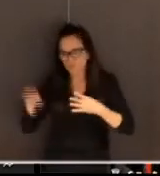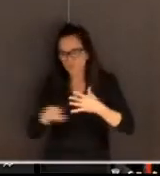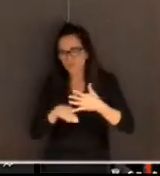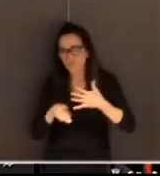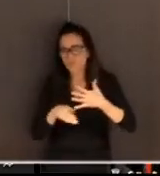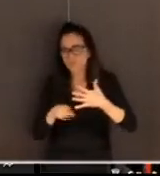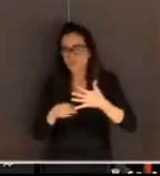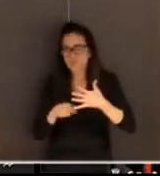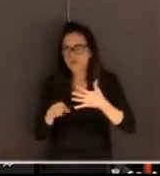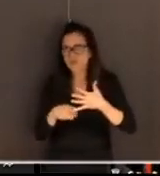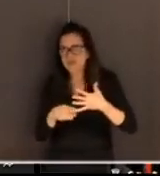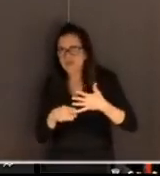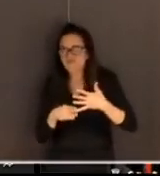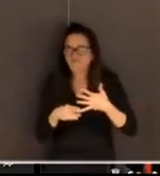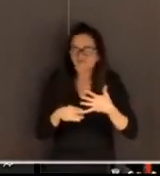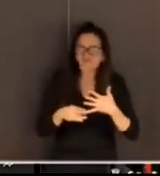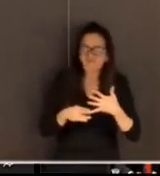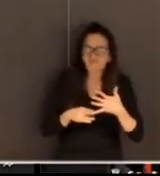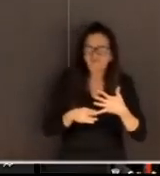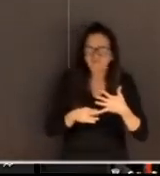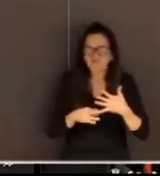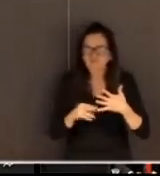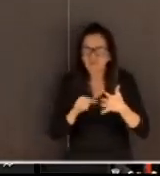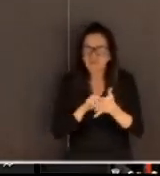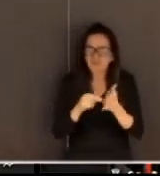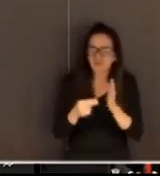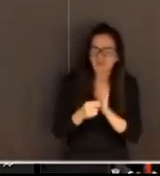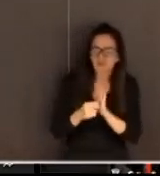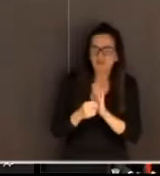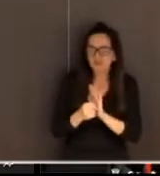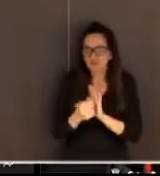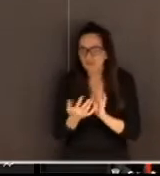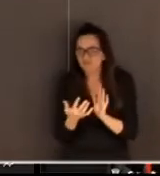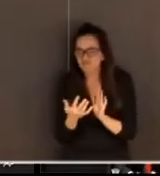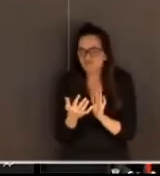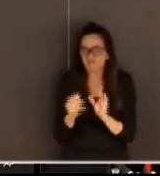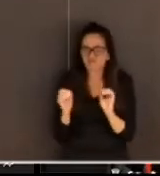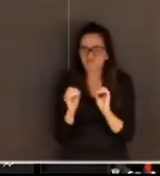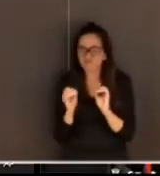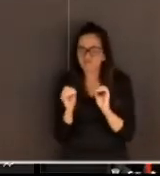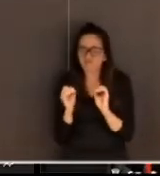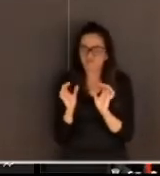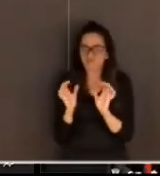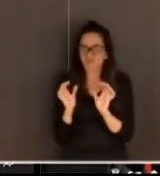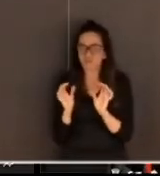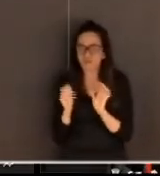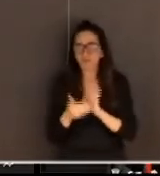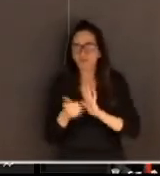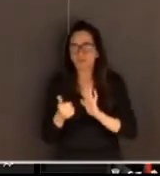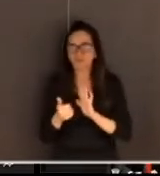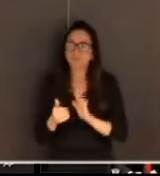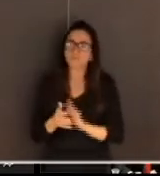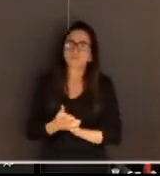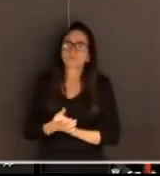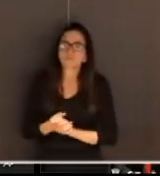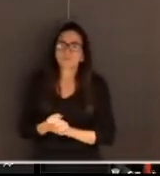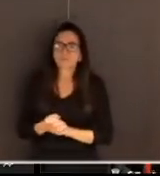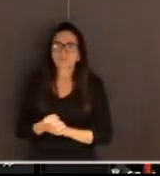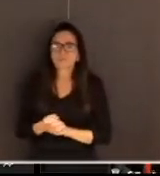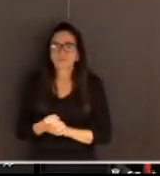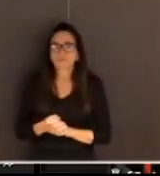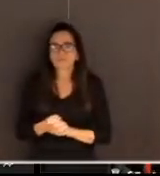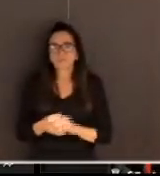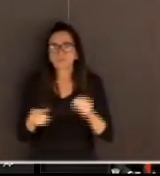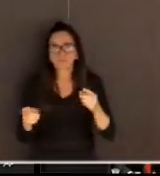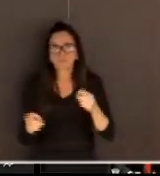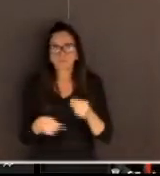suficientemente necessário para a compreensão do tribunal do júri. Esse é um ponto muito importante.